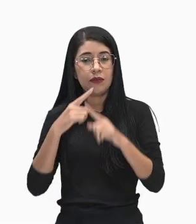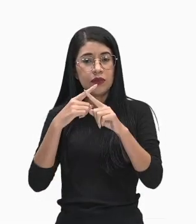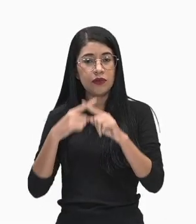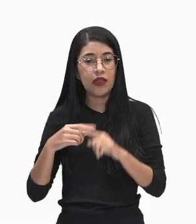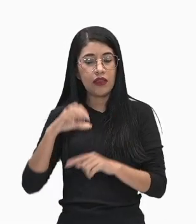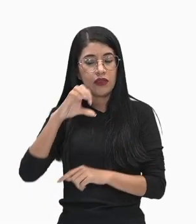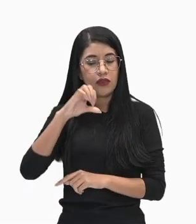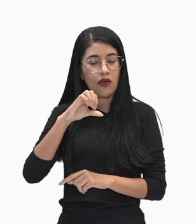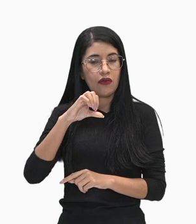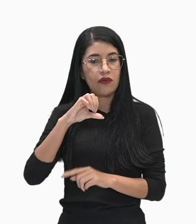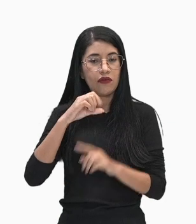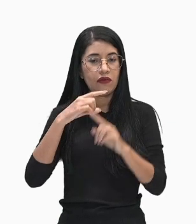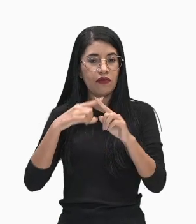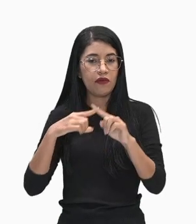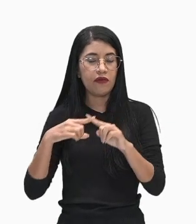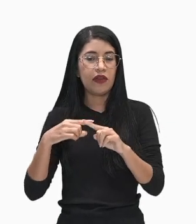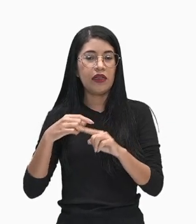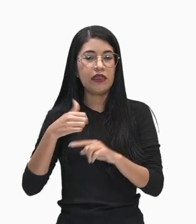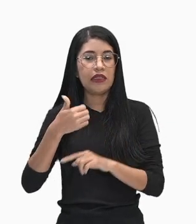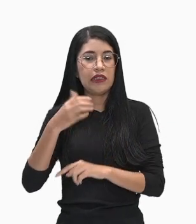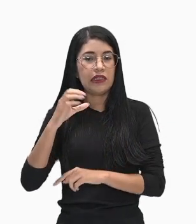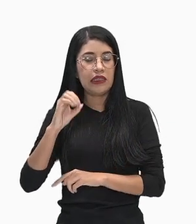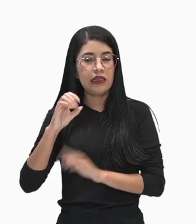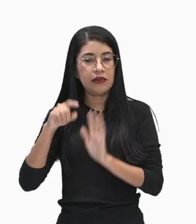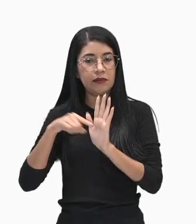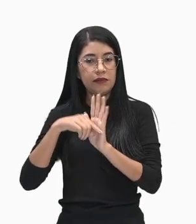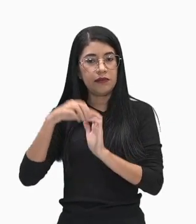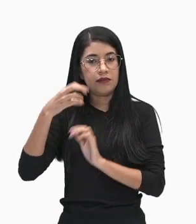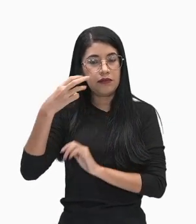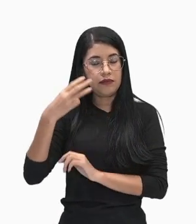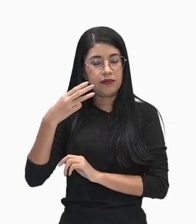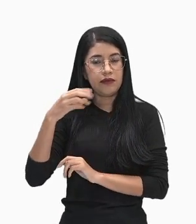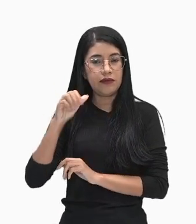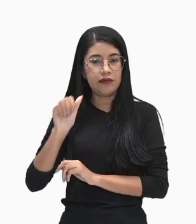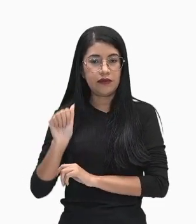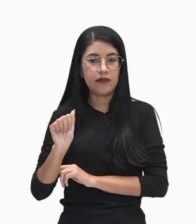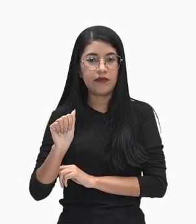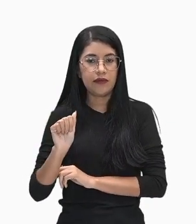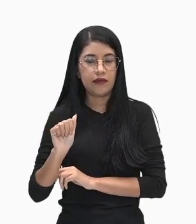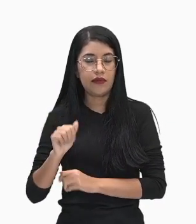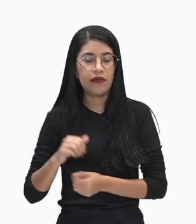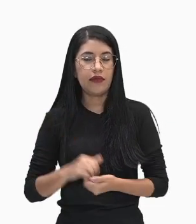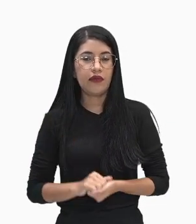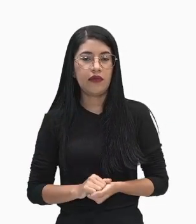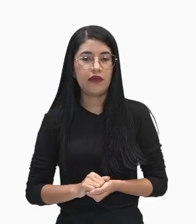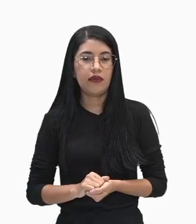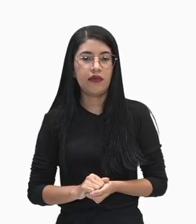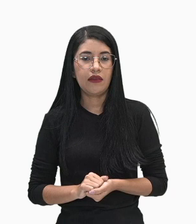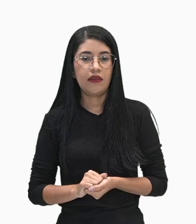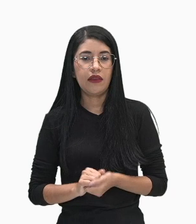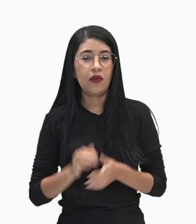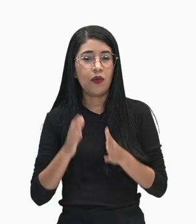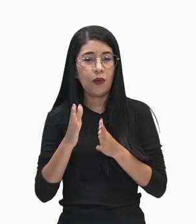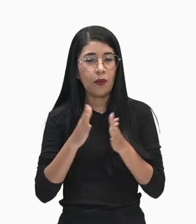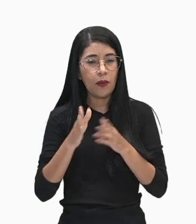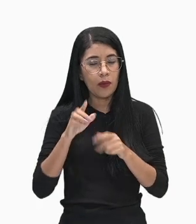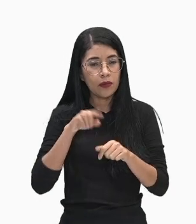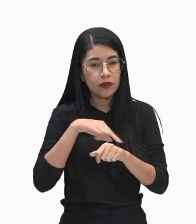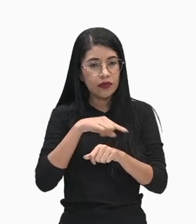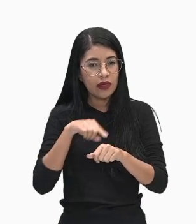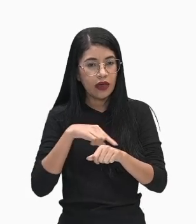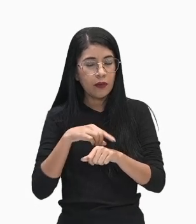vezes 10 a menos 3 ampere, tá? É a corrente. O intervalo de tempo, 3